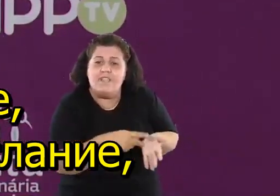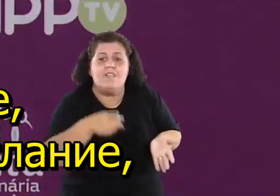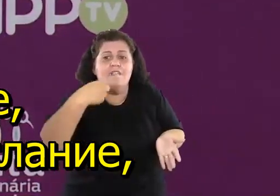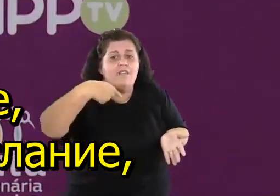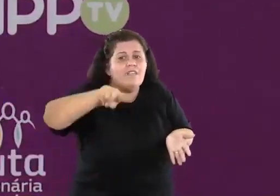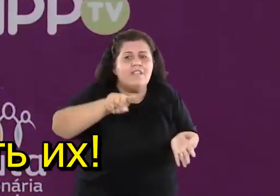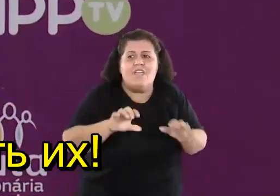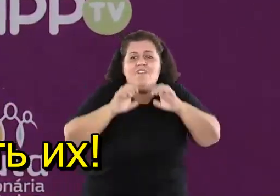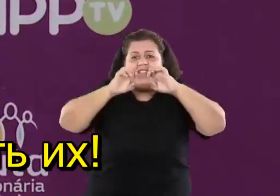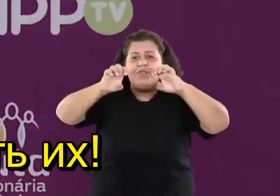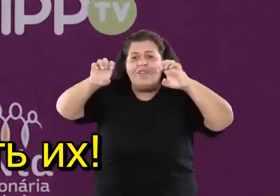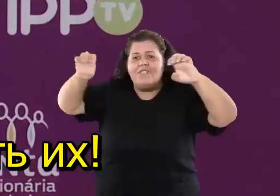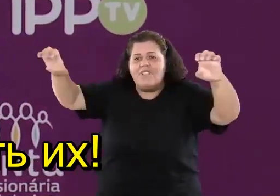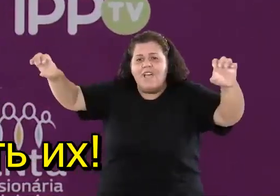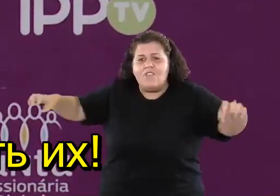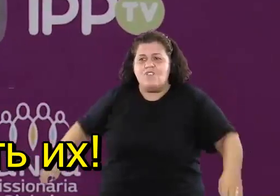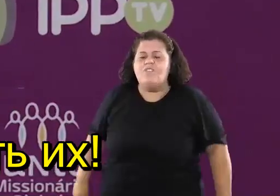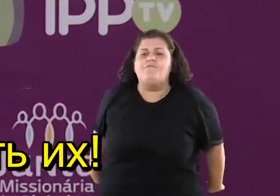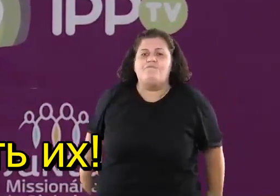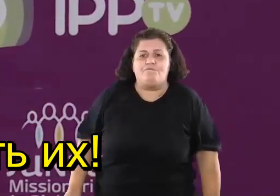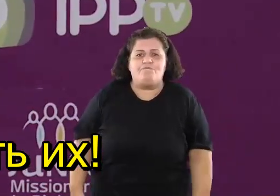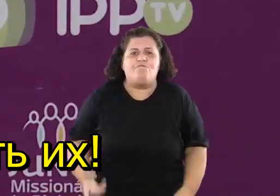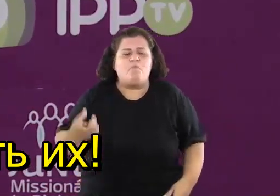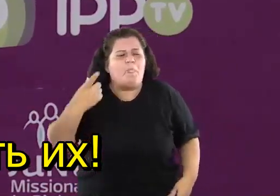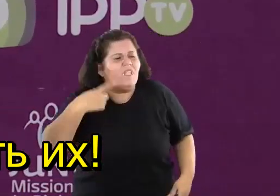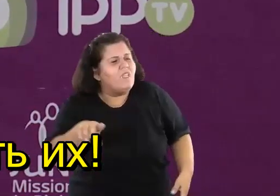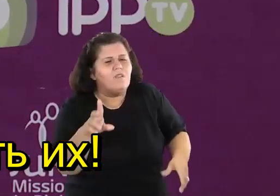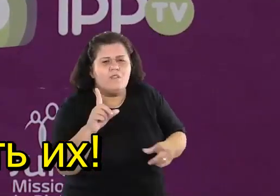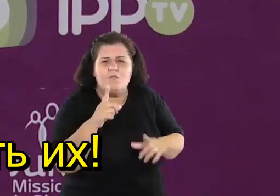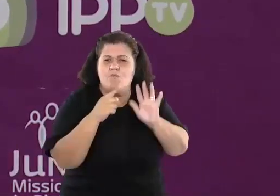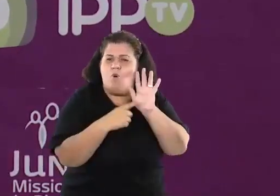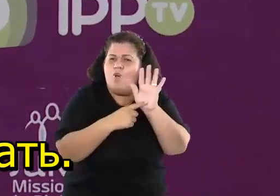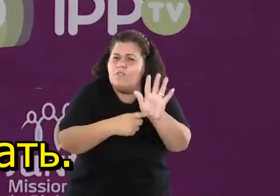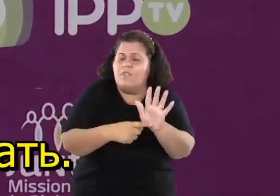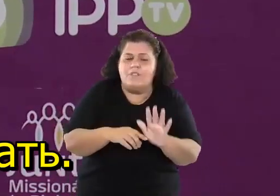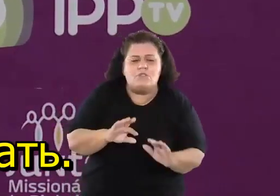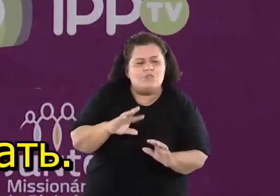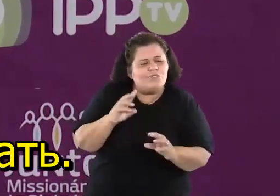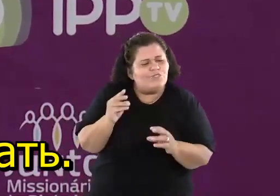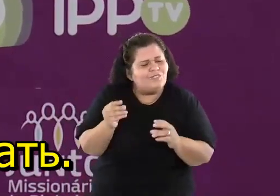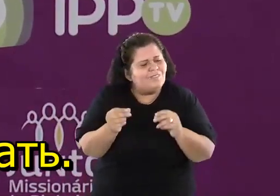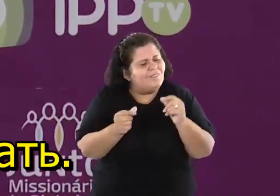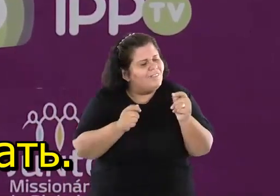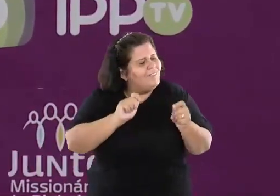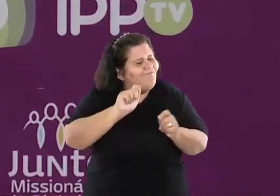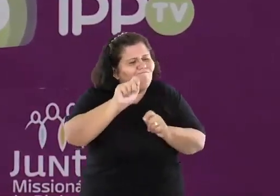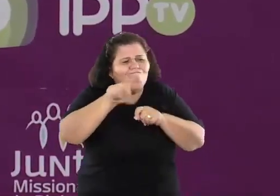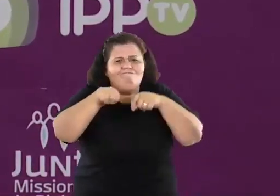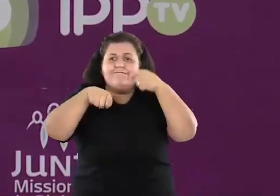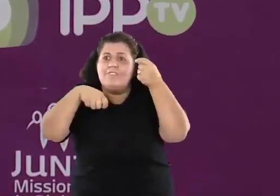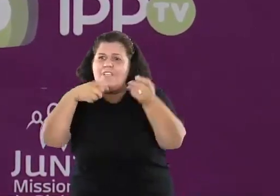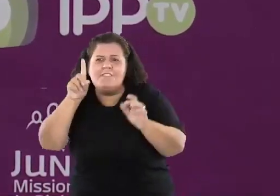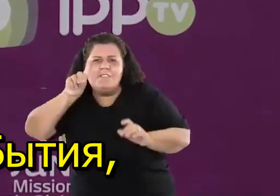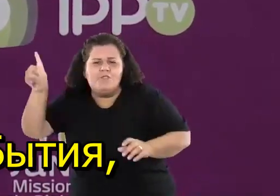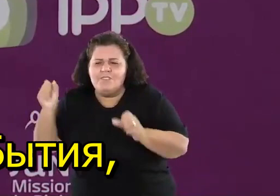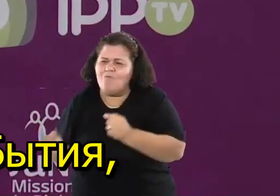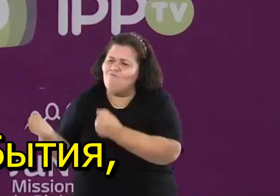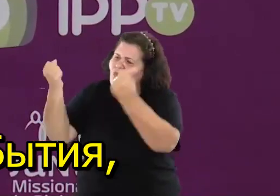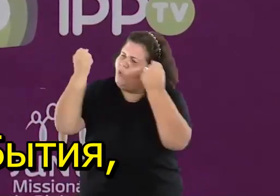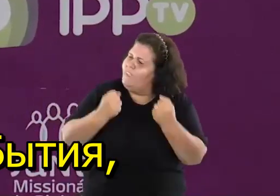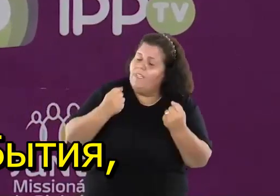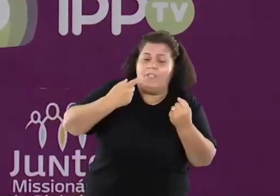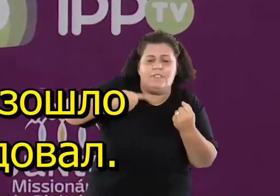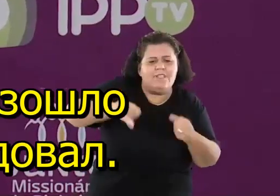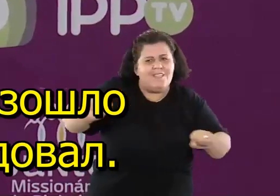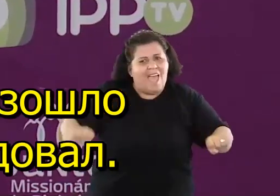levando essa mensagem têm a promessa de que os sinais vão acompanhar. Os sinais vão acompanhar, Deus vai dar poder. É só ler o livro